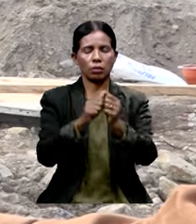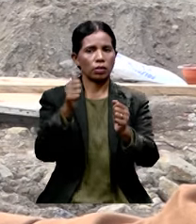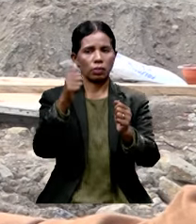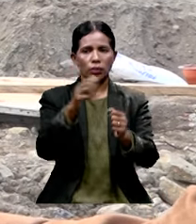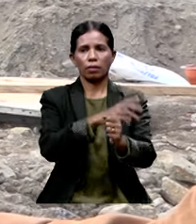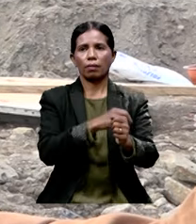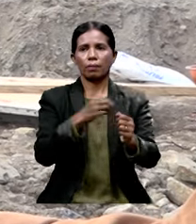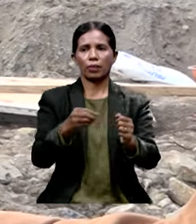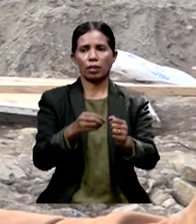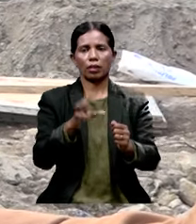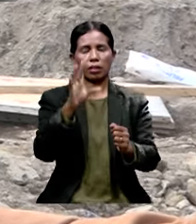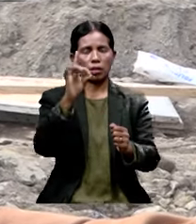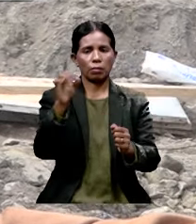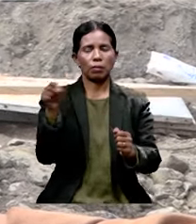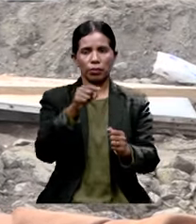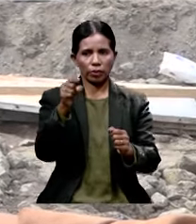sekitar 8%,